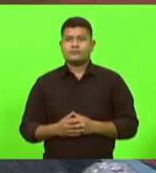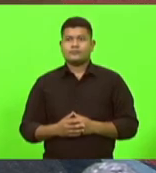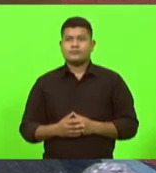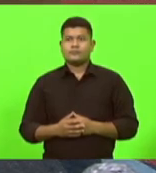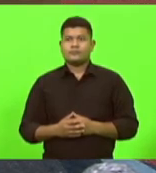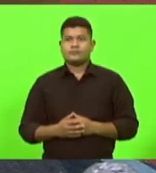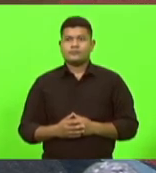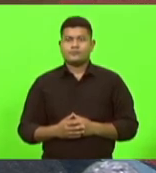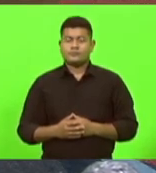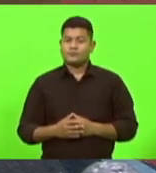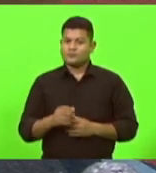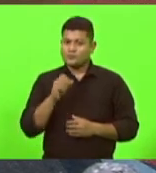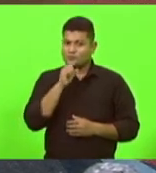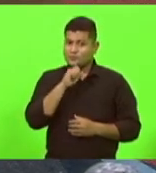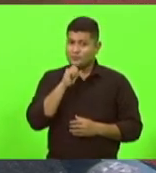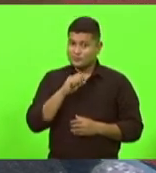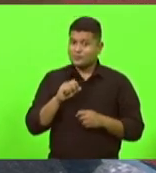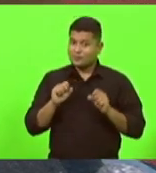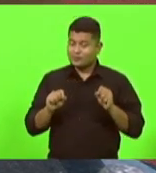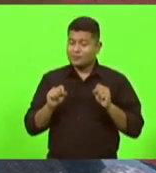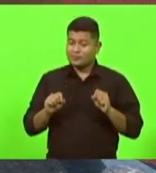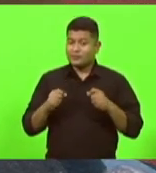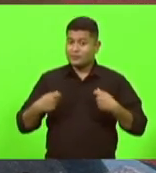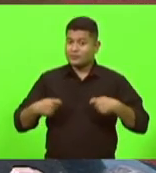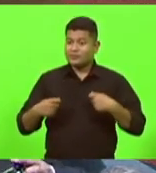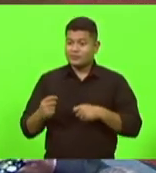Os mais velhinhos precisam se cuidar mais, né?